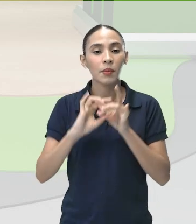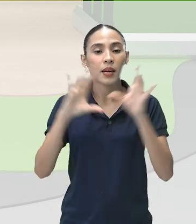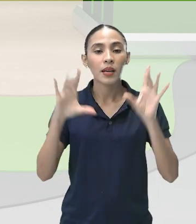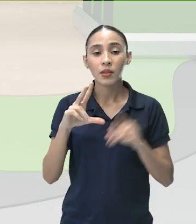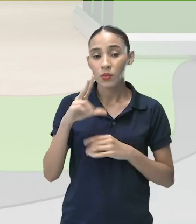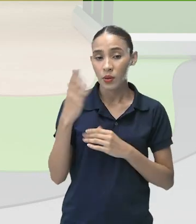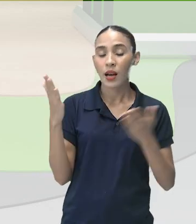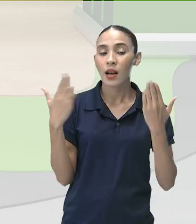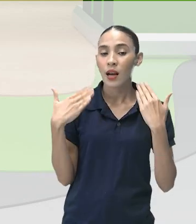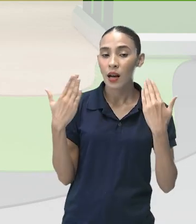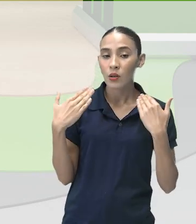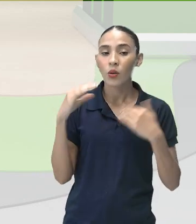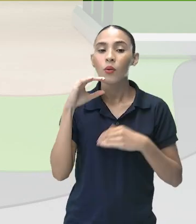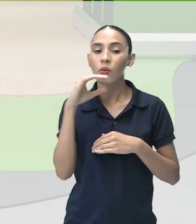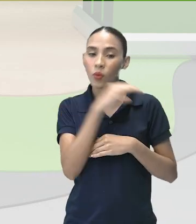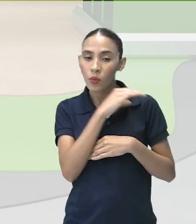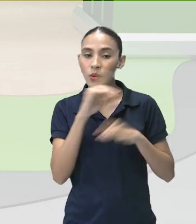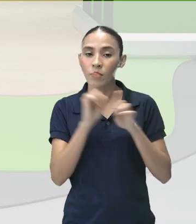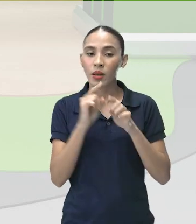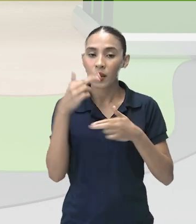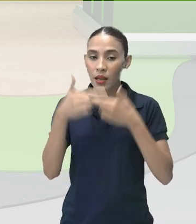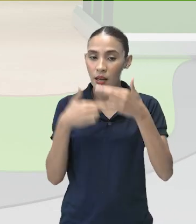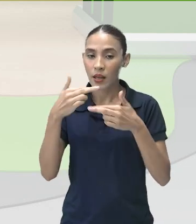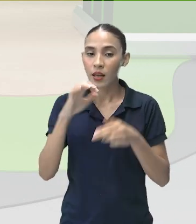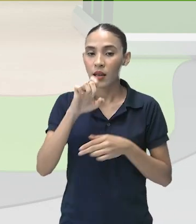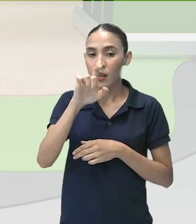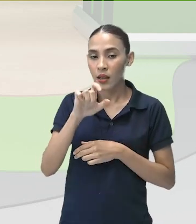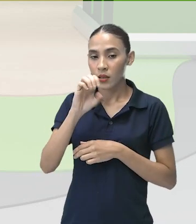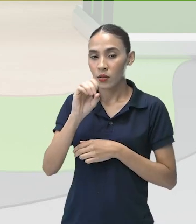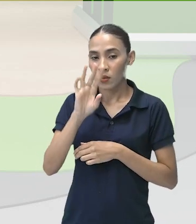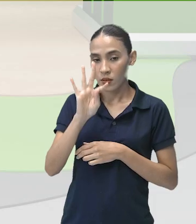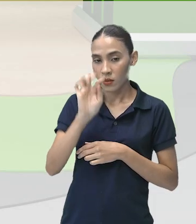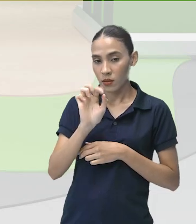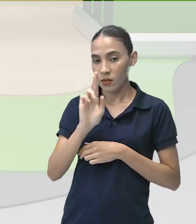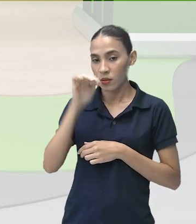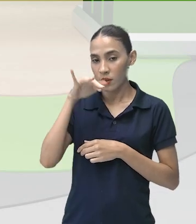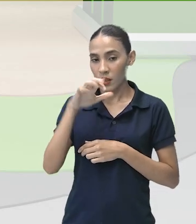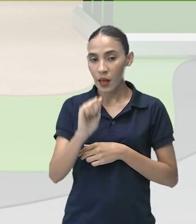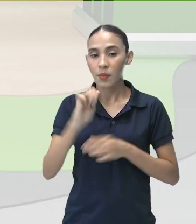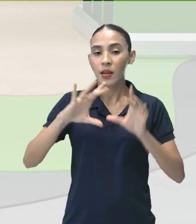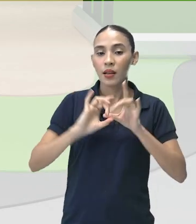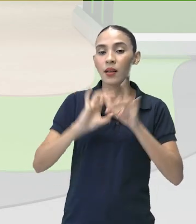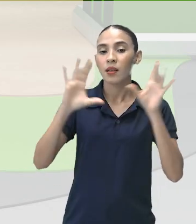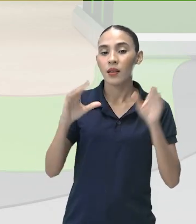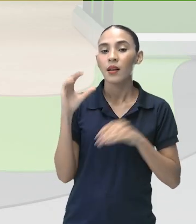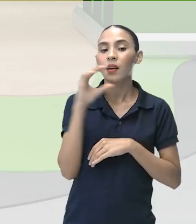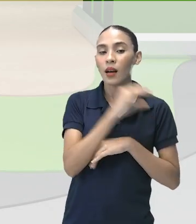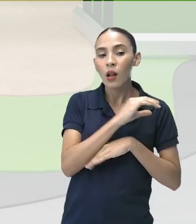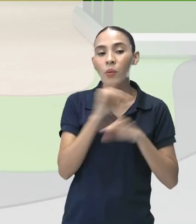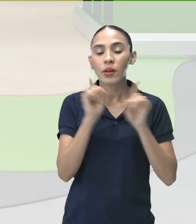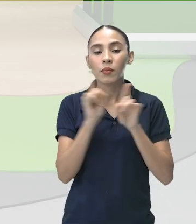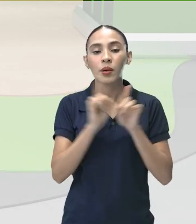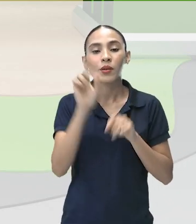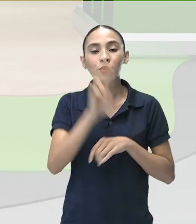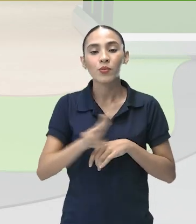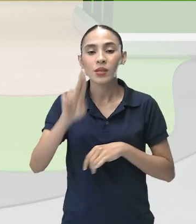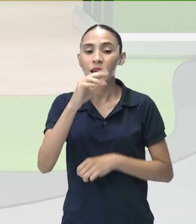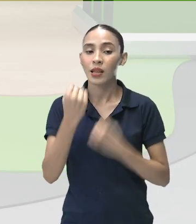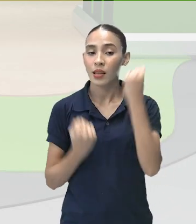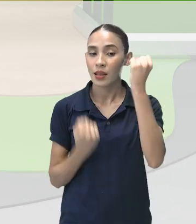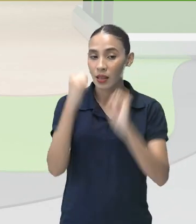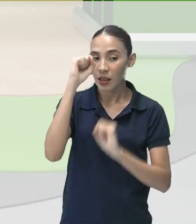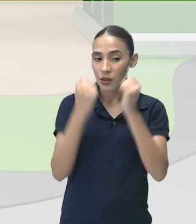dissolução liberando bastante calor, ou seja, uma reação exotérmica, liberando calor quando ela ocorre, e sendo amplamente usada